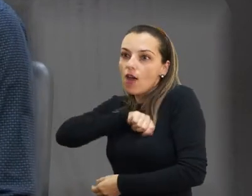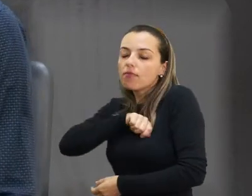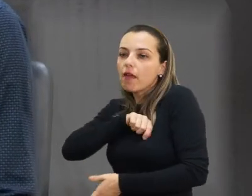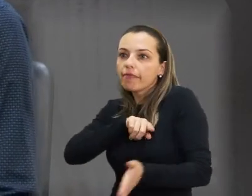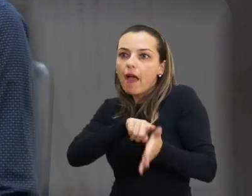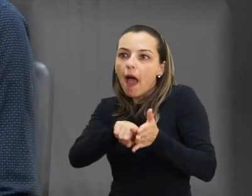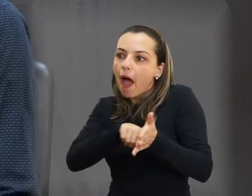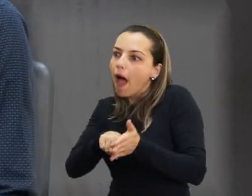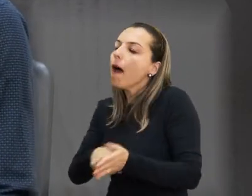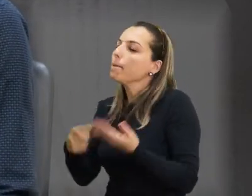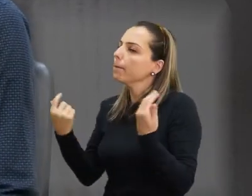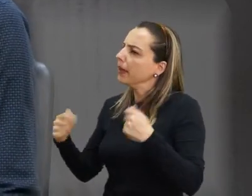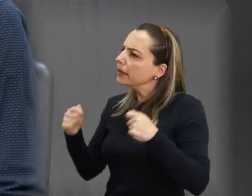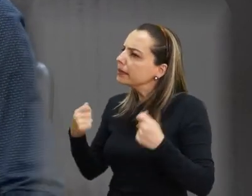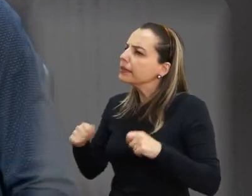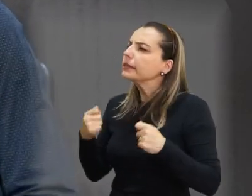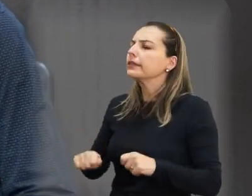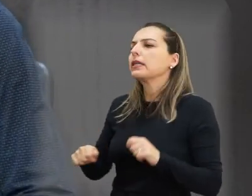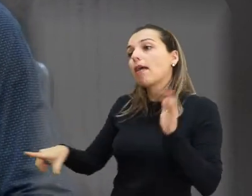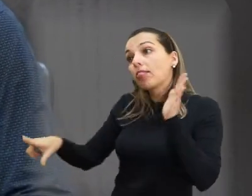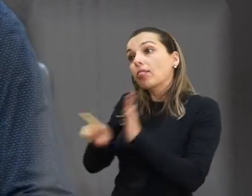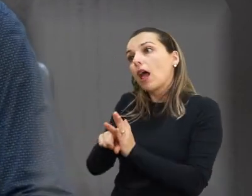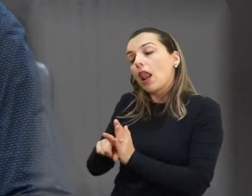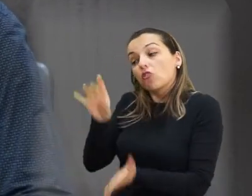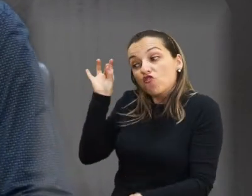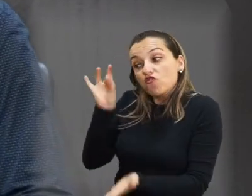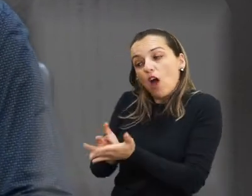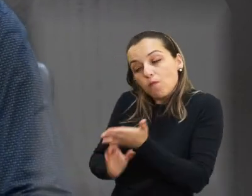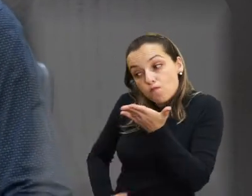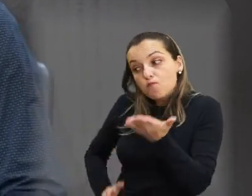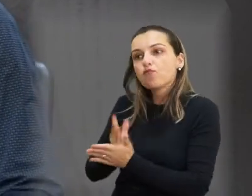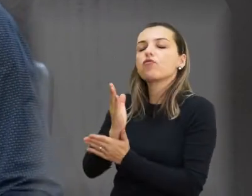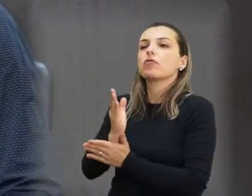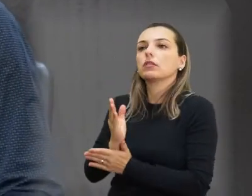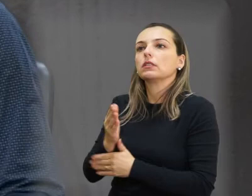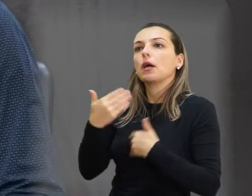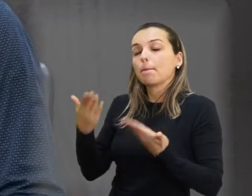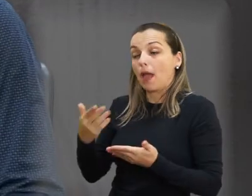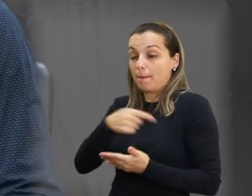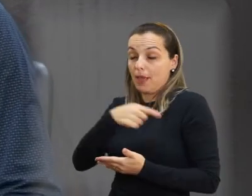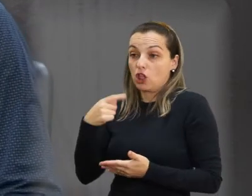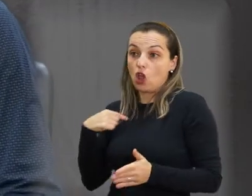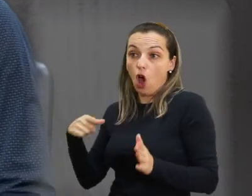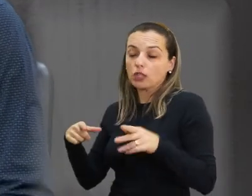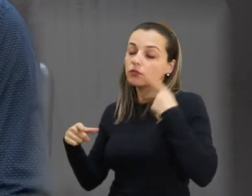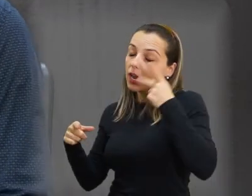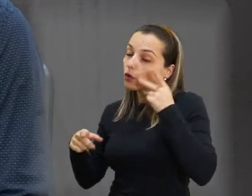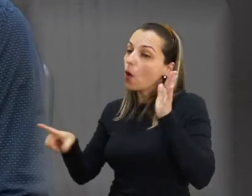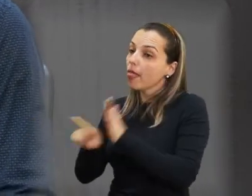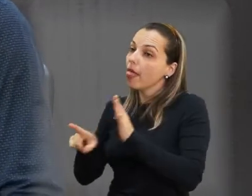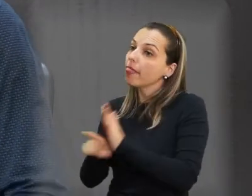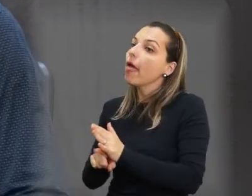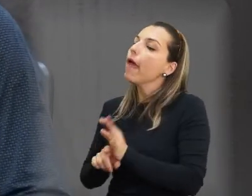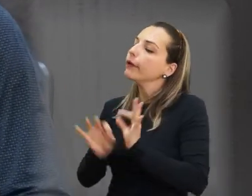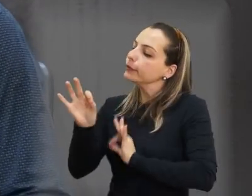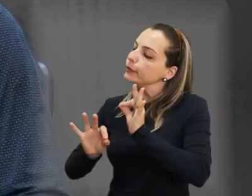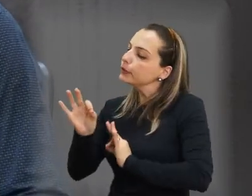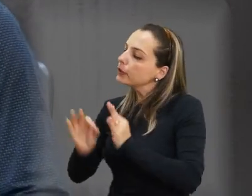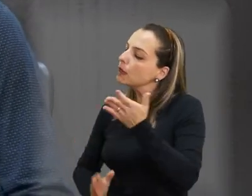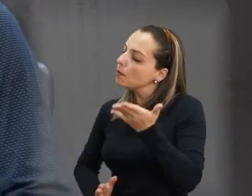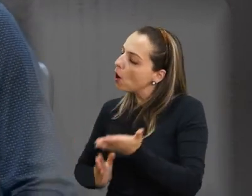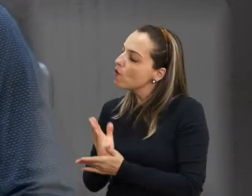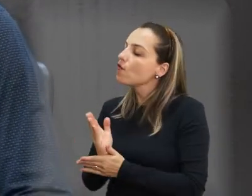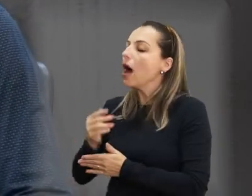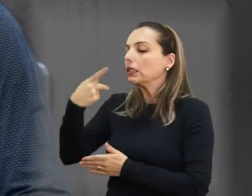fiscalizar, né? Então aí eles têm que fazer a lei acontecer, porque o nosso trabalho é fazer aqui, no caso, fazer a lei, votar a lei para que seja